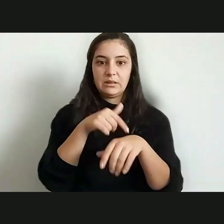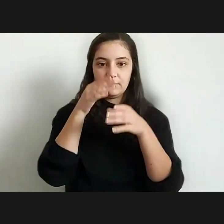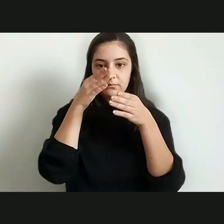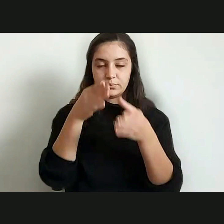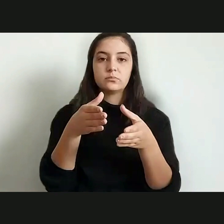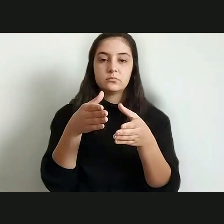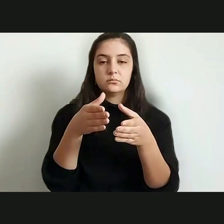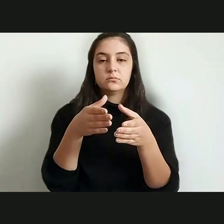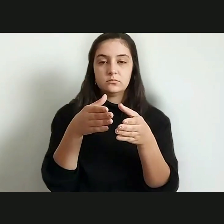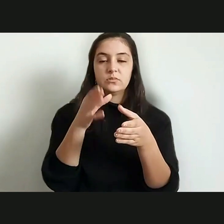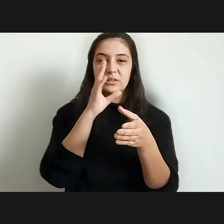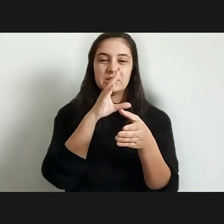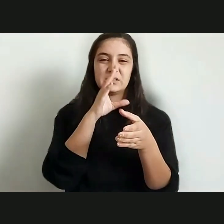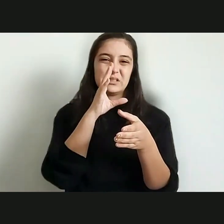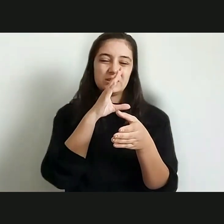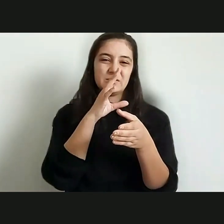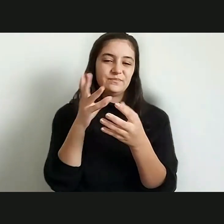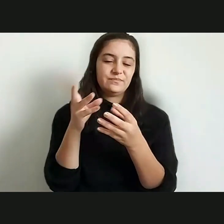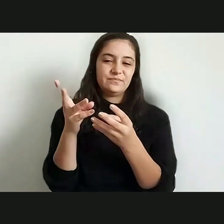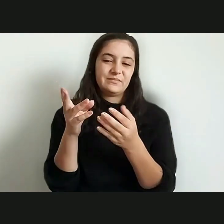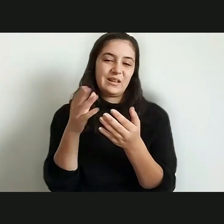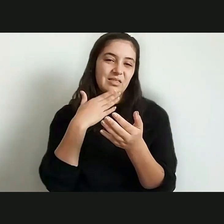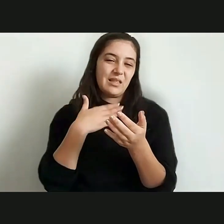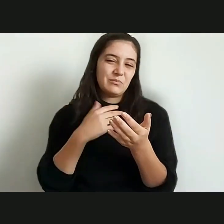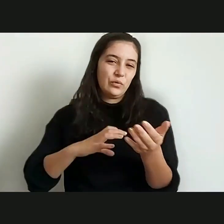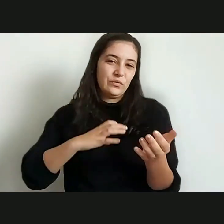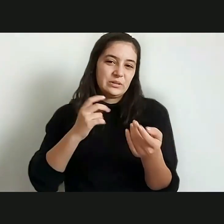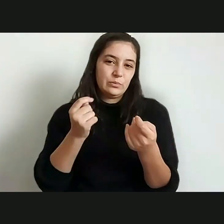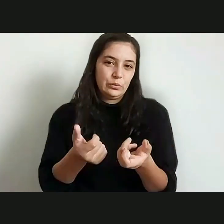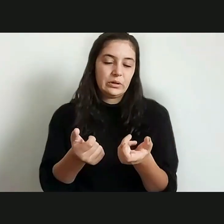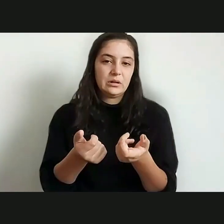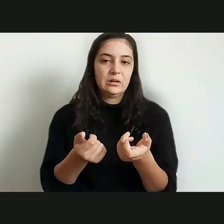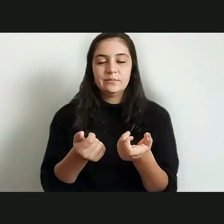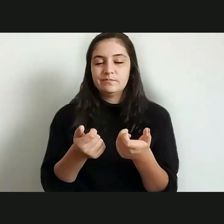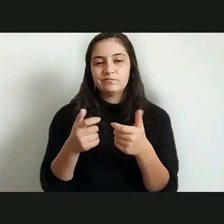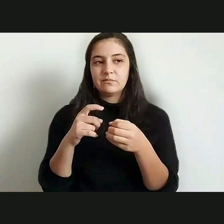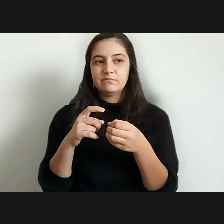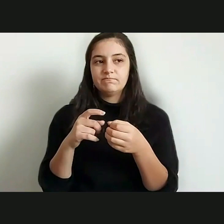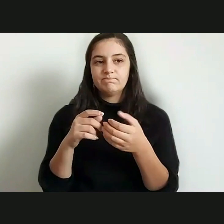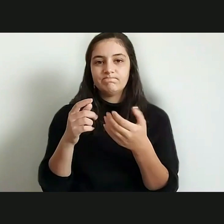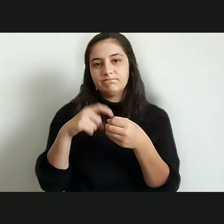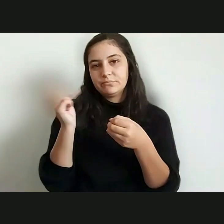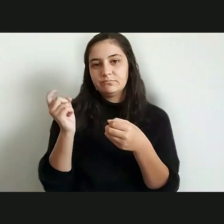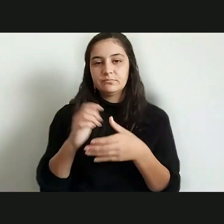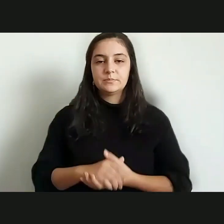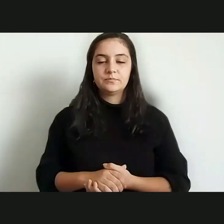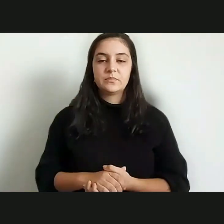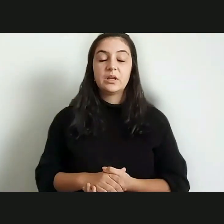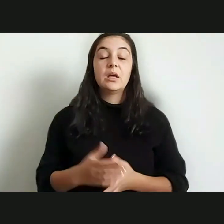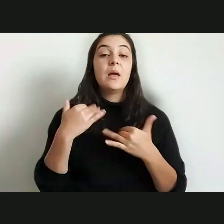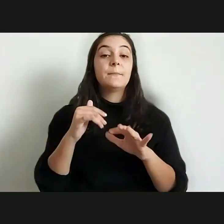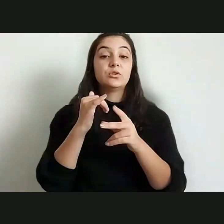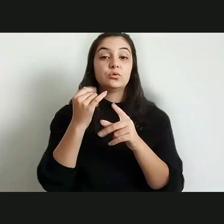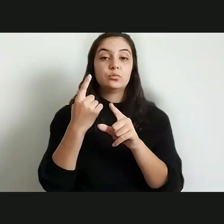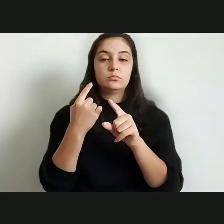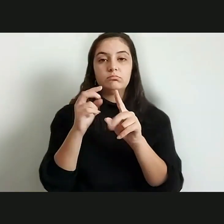esse resultado não oferecer tanta confiança, naturalmente a adesão será muito menor. Mas há um segundo ponto em relação a esta